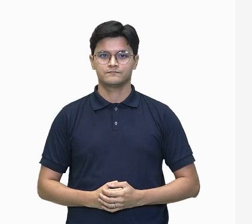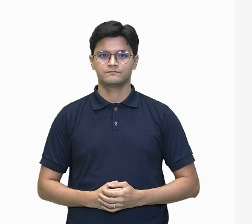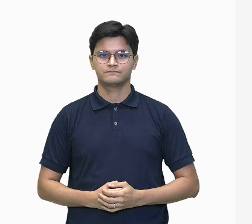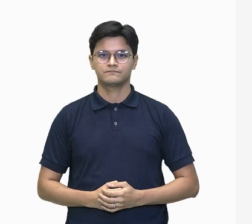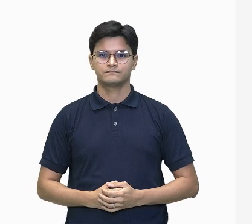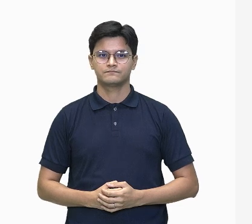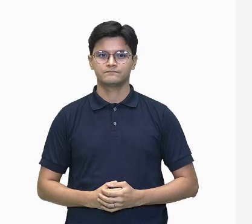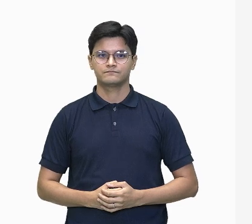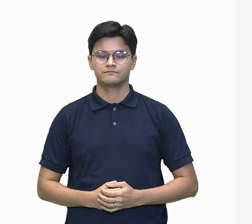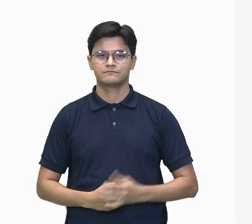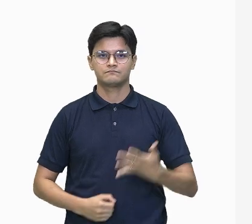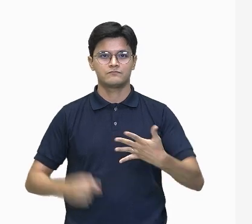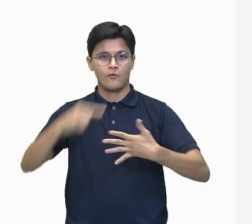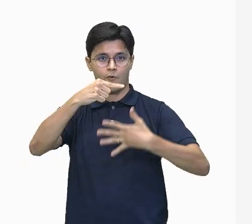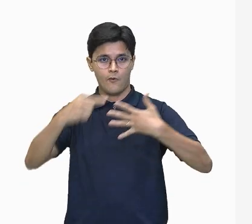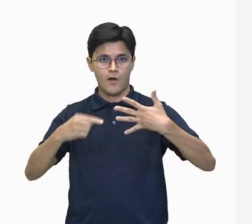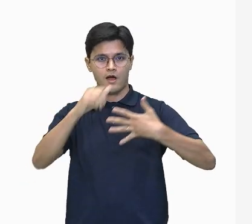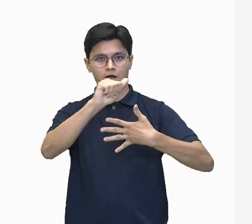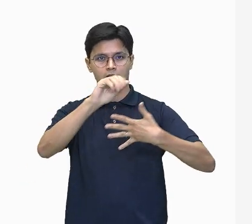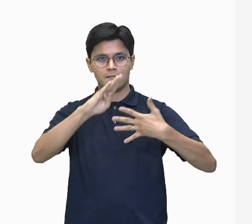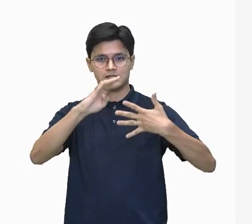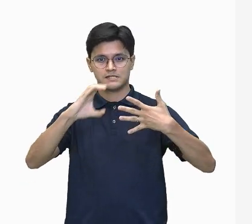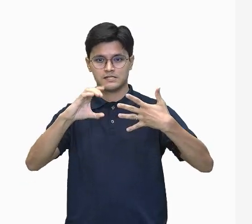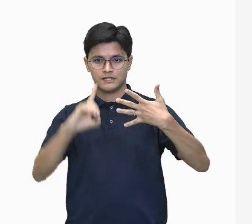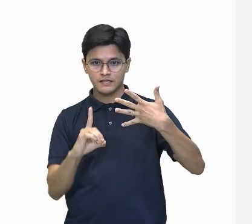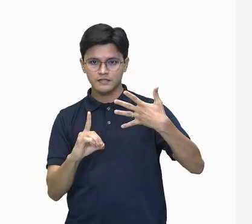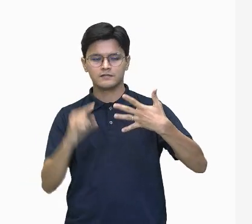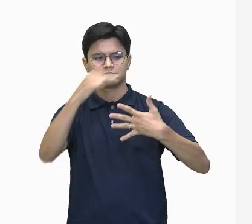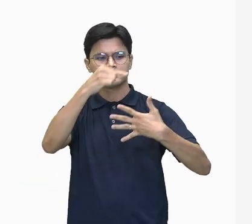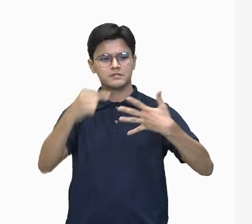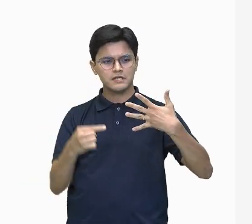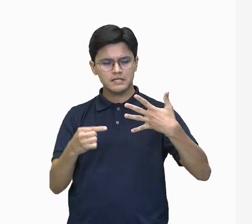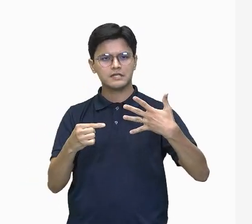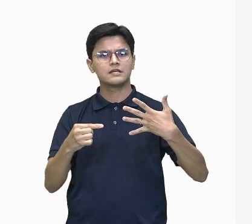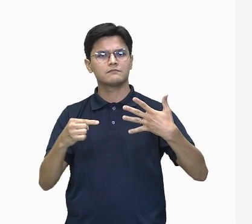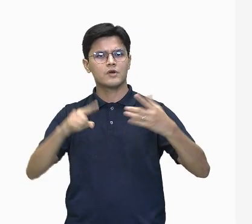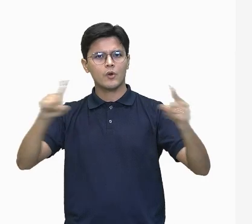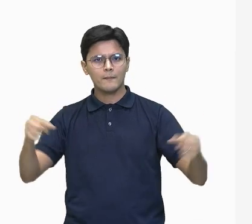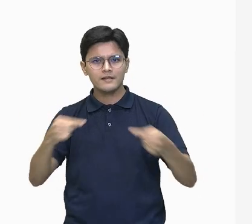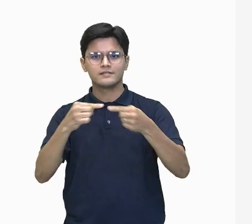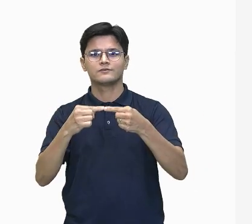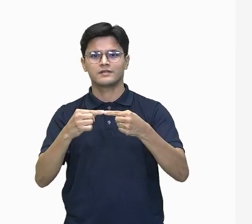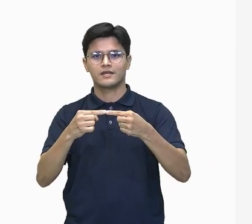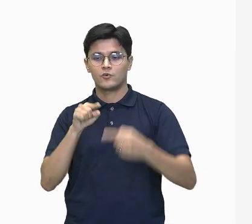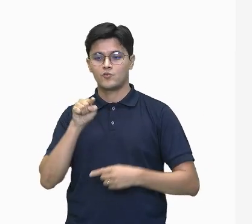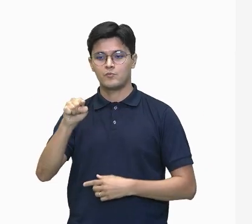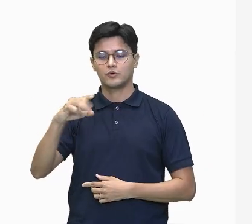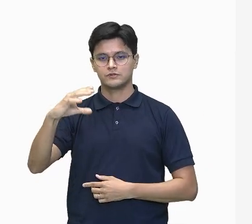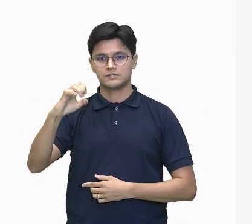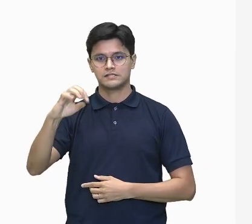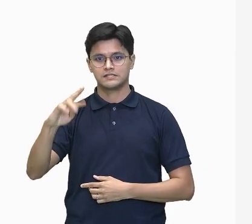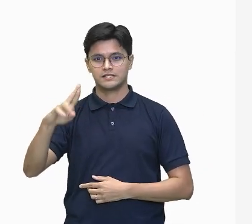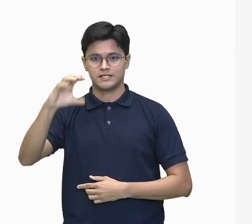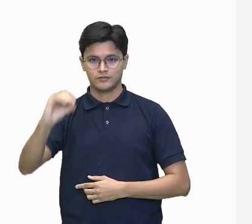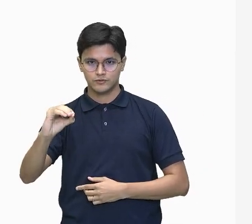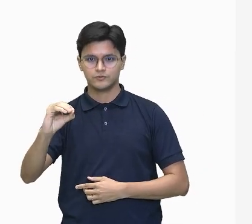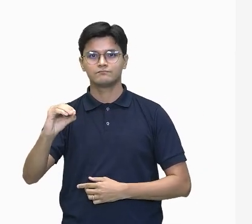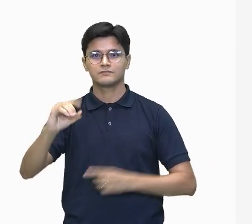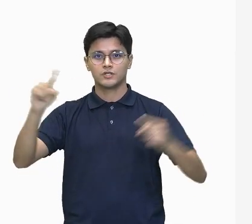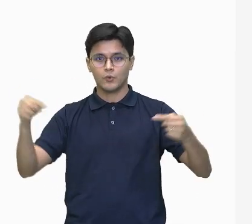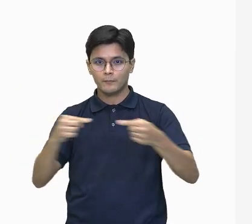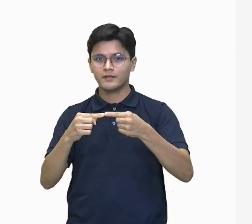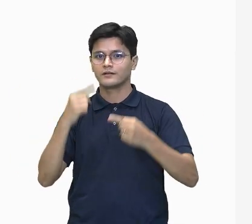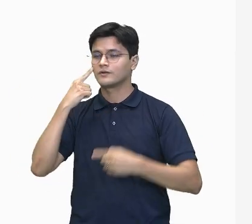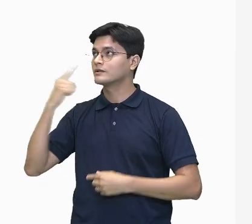que apresenta o centro da circunferência com essa equação aí, ó. Quadrado de x menos 4,